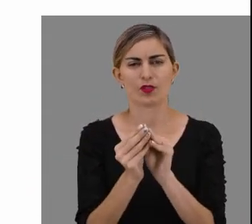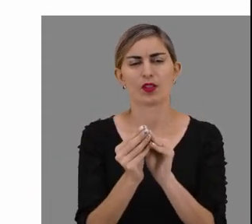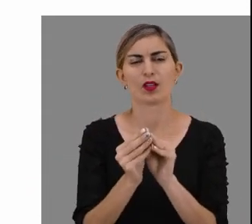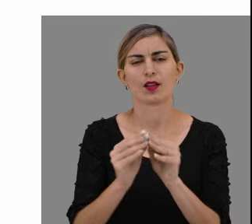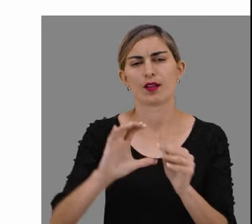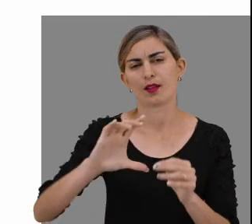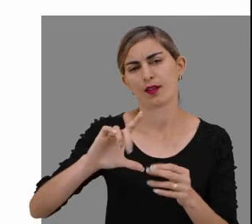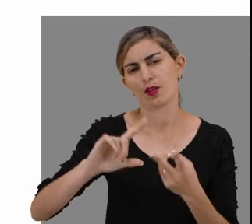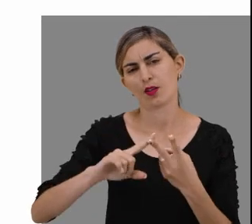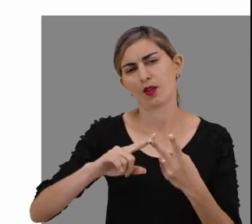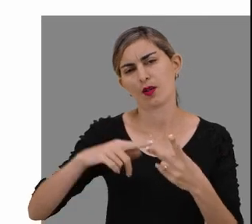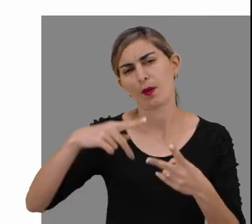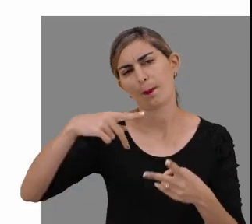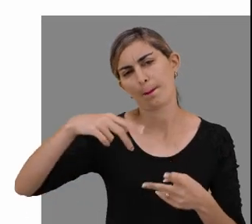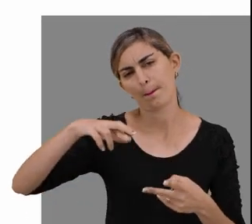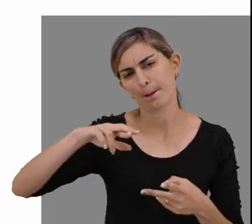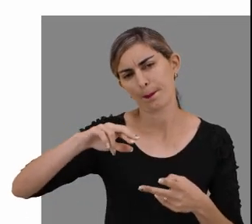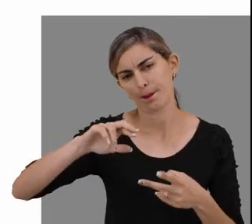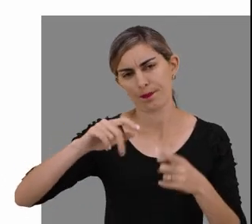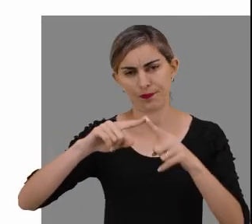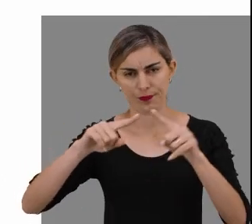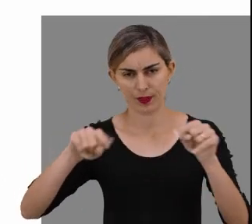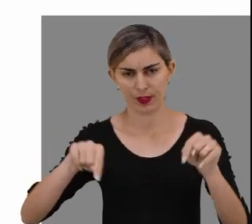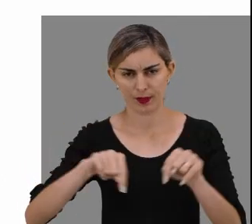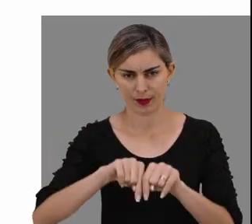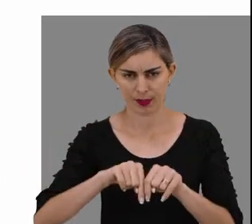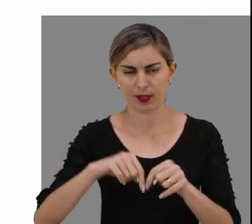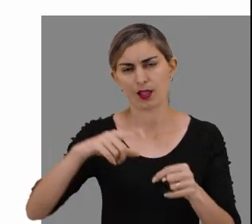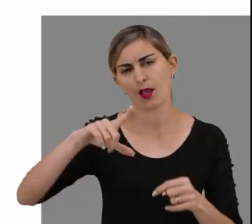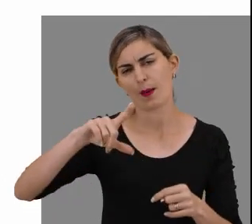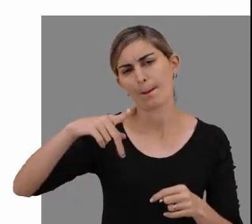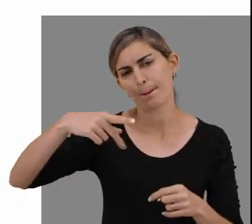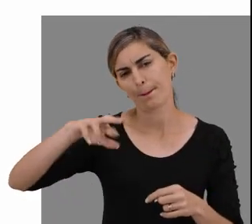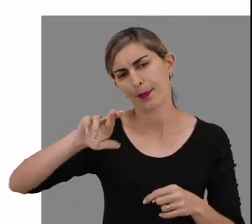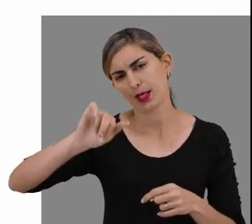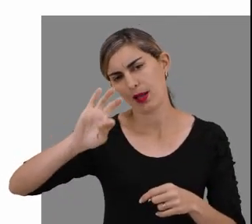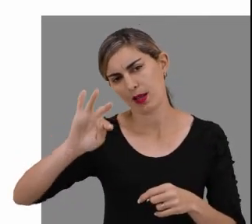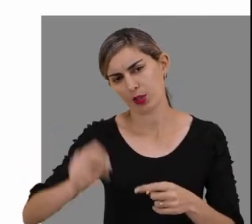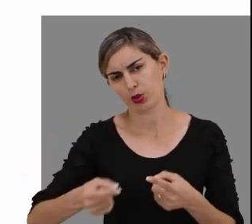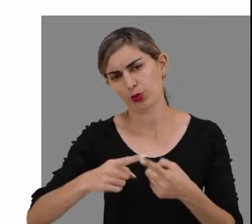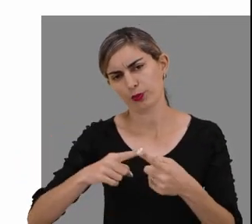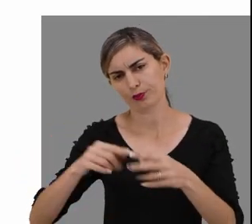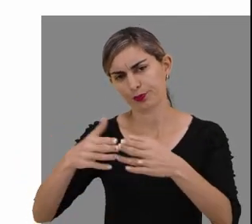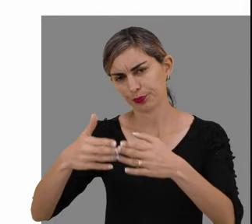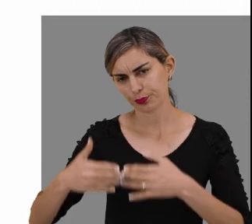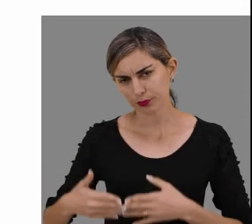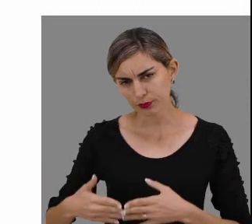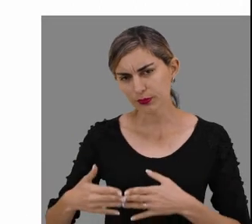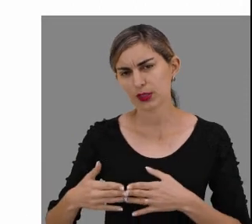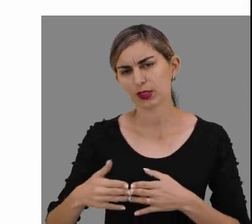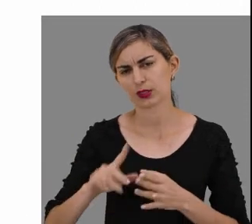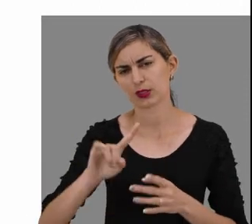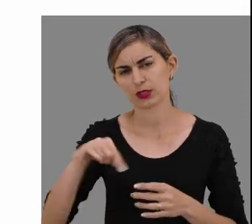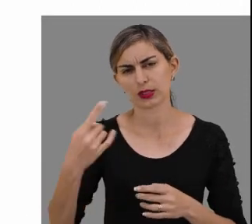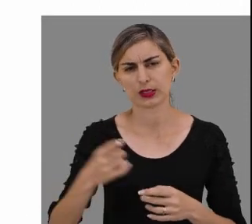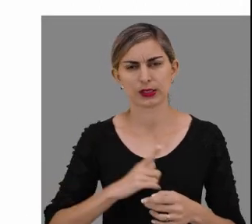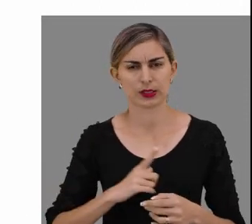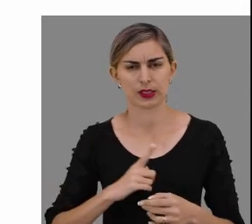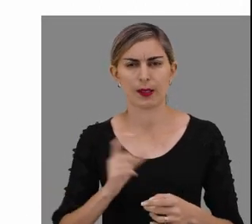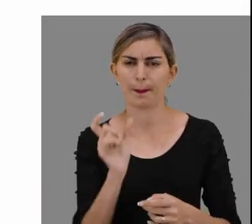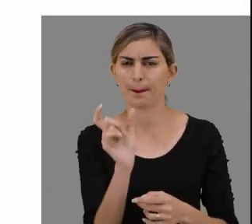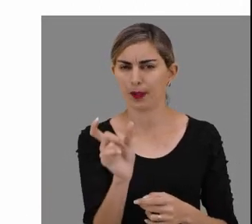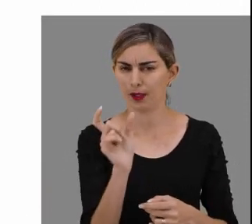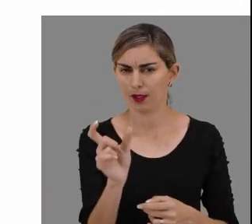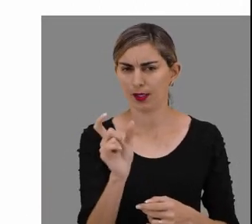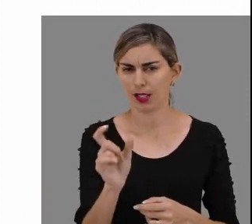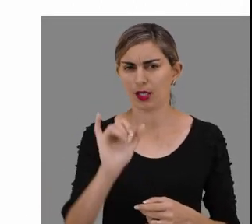implementada pelas classes da seguinte maneira. Nós teremos, por exemplo, class prato, extend pedido, e nós